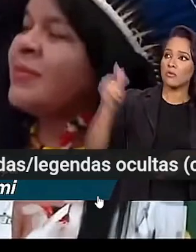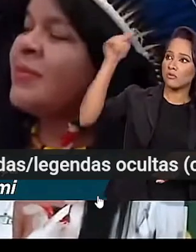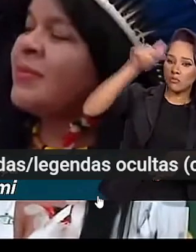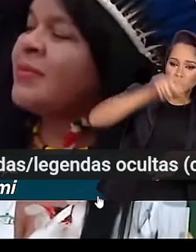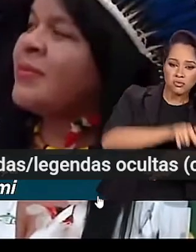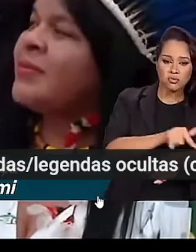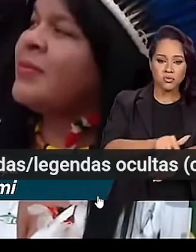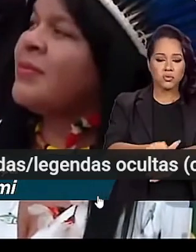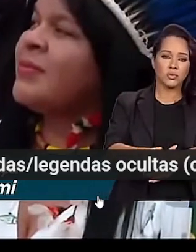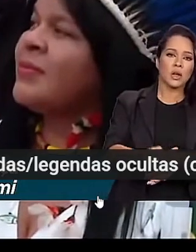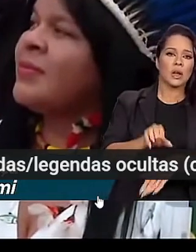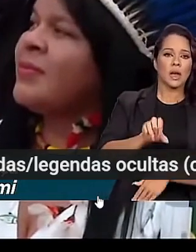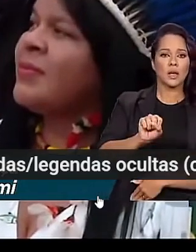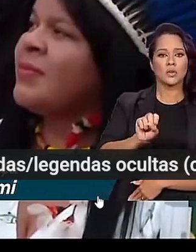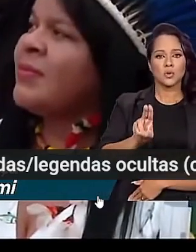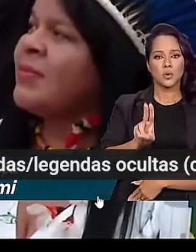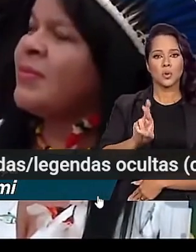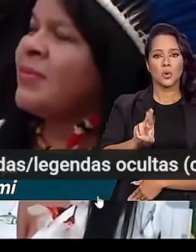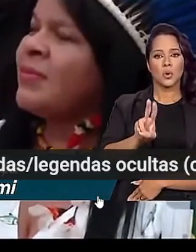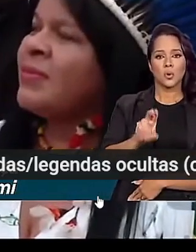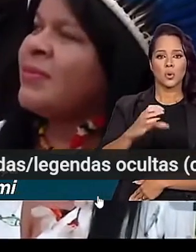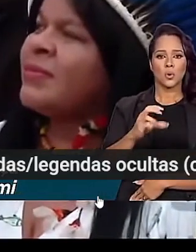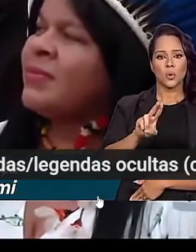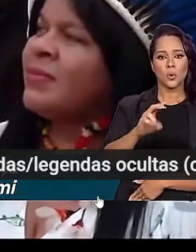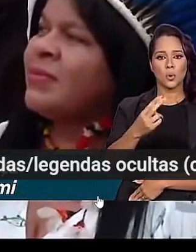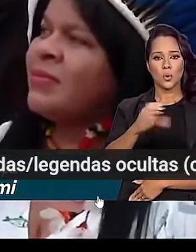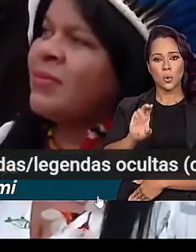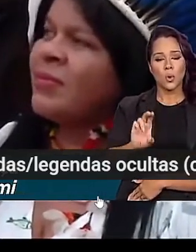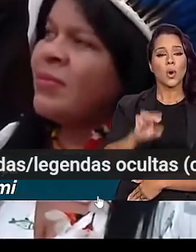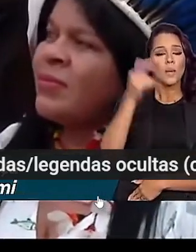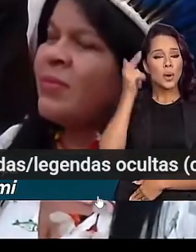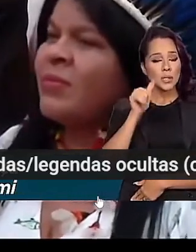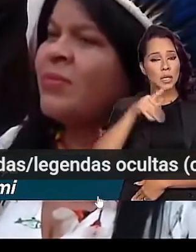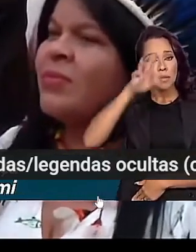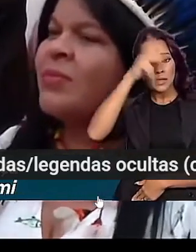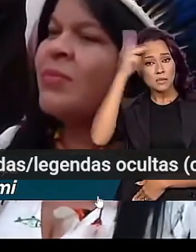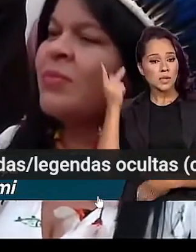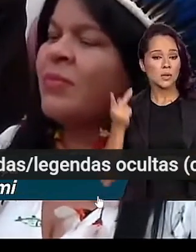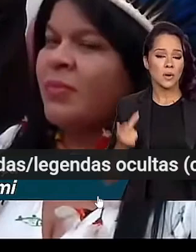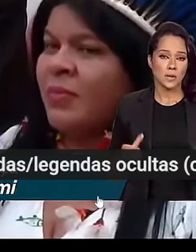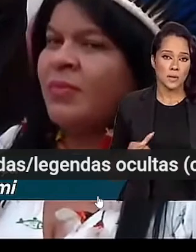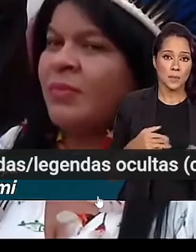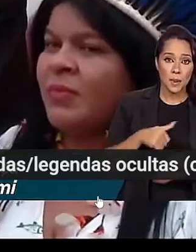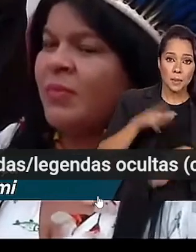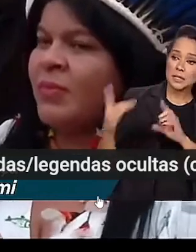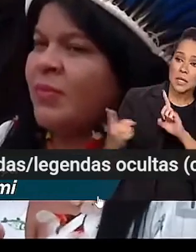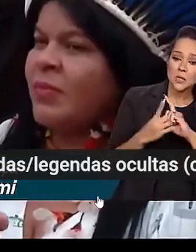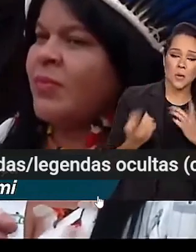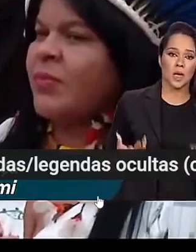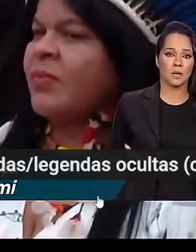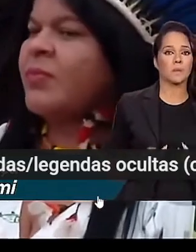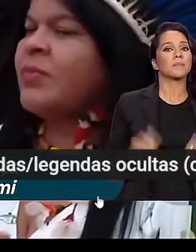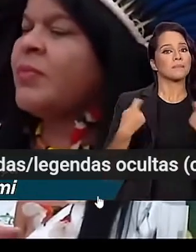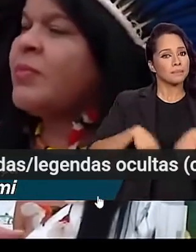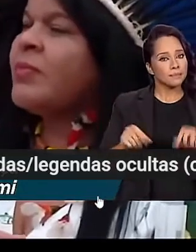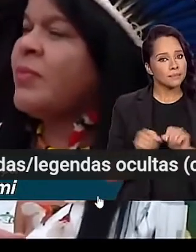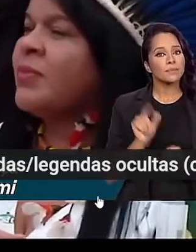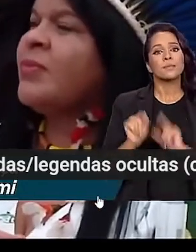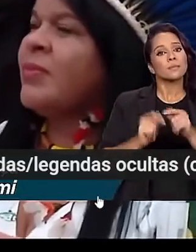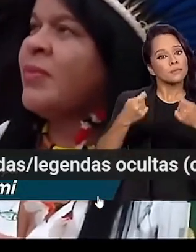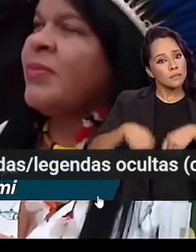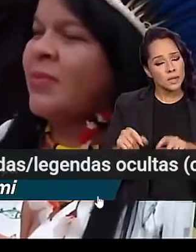nossos índios, os povos originários, sofrendo muito com esses 4 anos do governo Jair